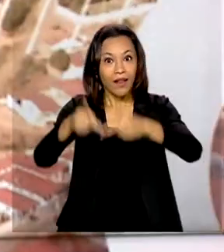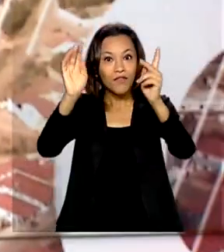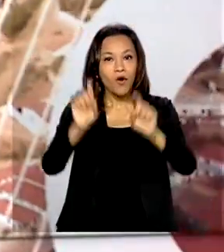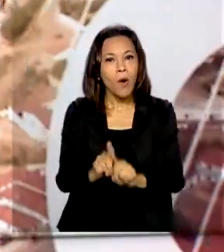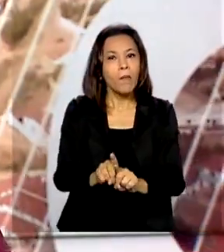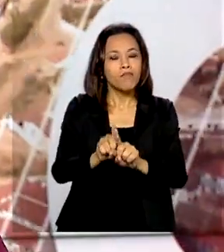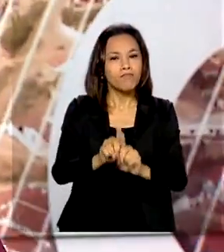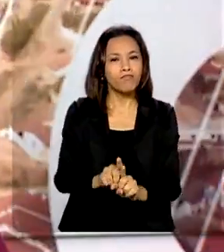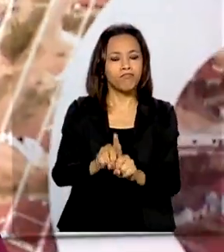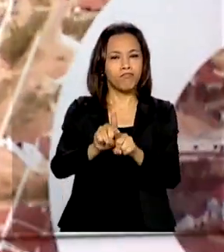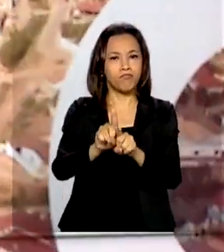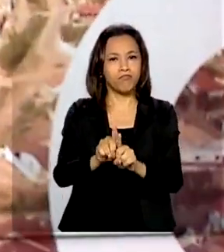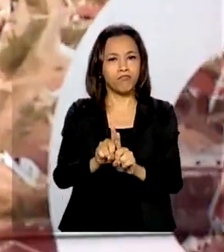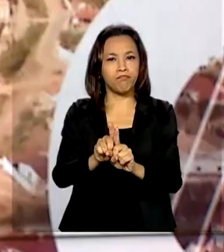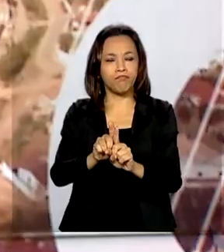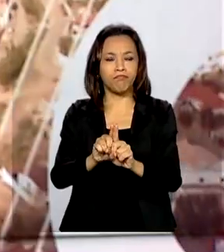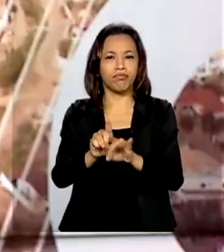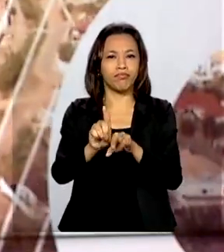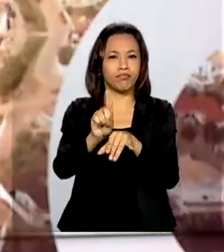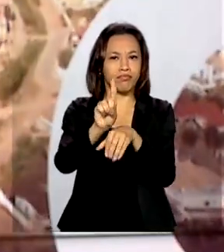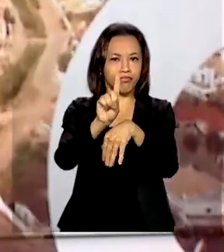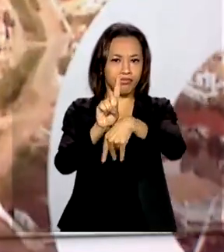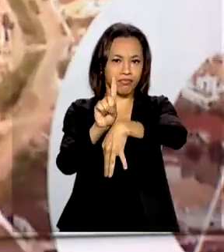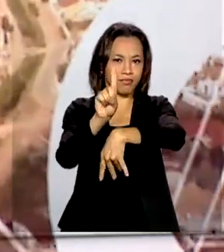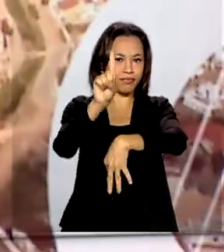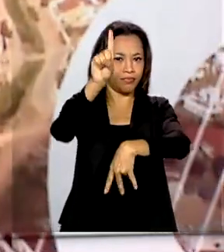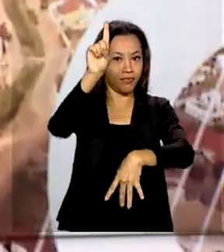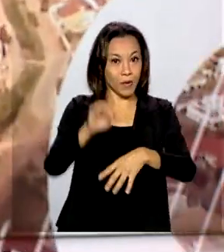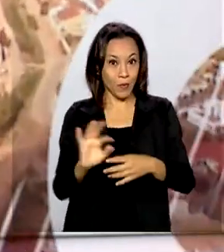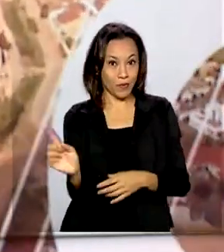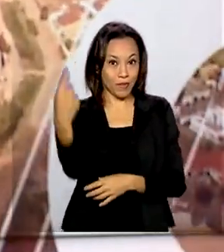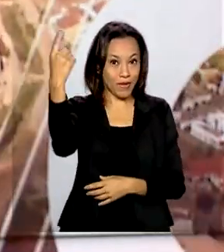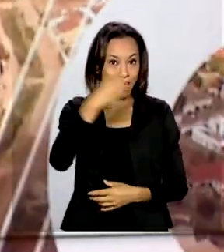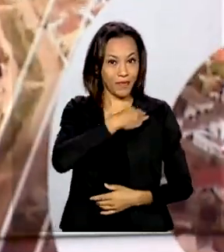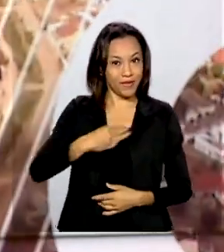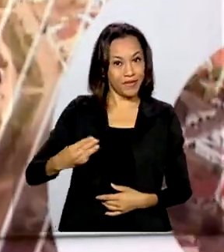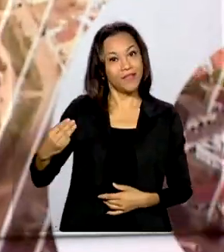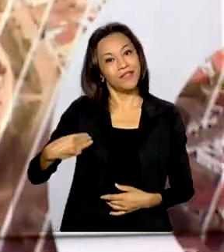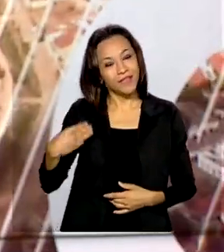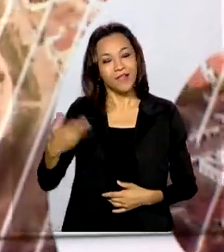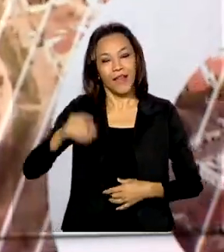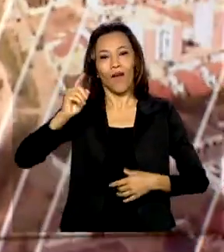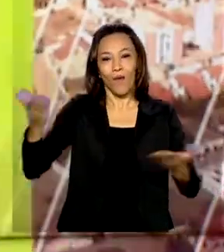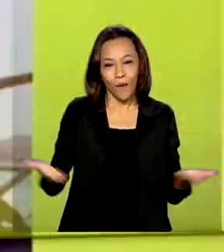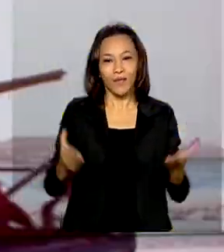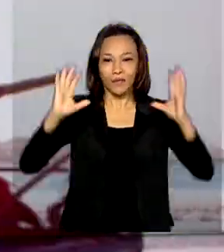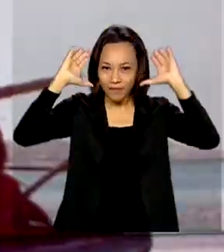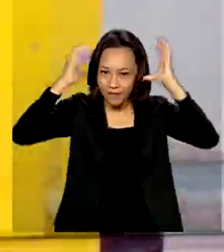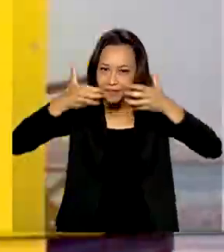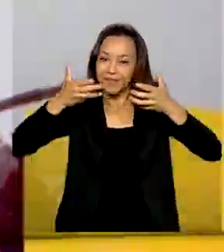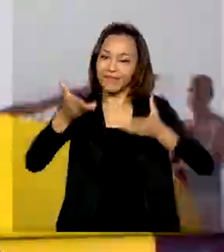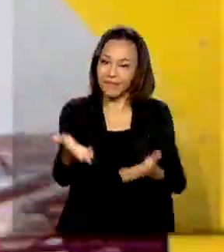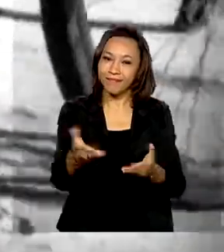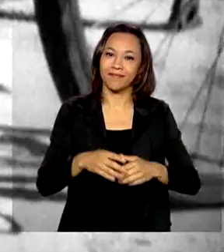o primeiro astronauta brasileiro, Marcos Pontes, hoje ministro da Ciência, Tecnologia e Inovações.